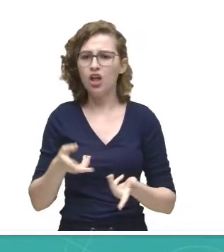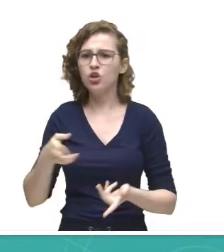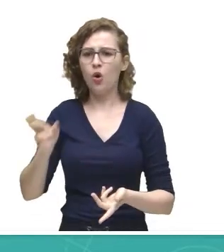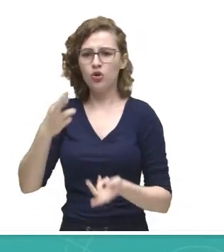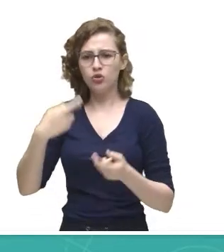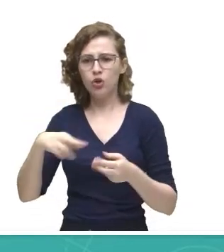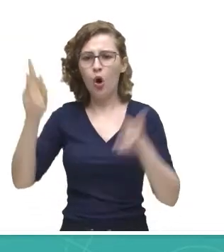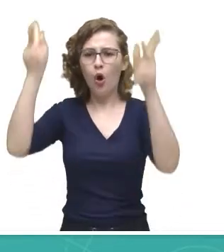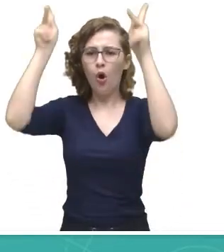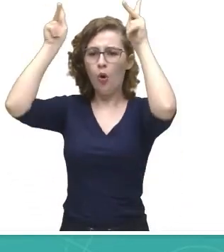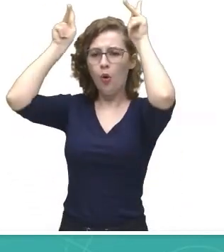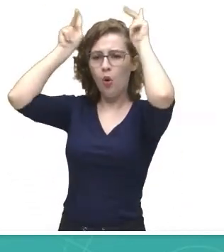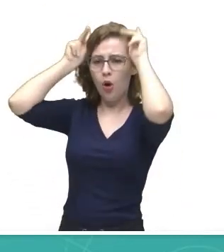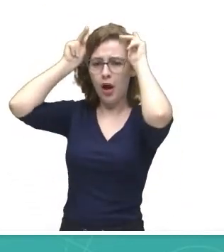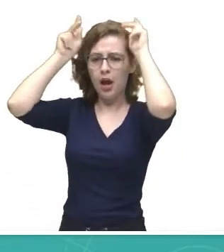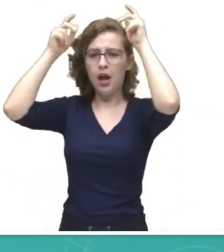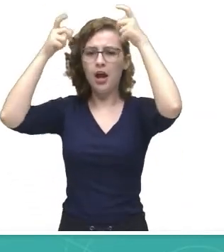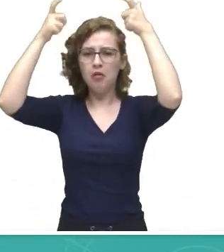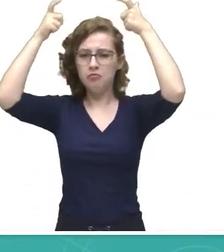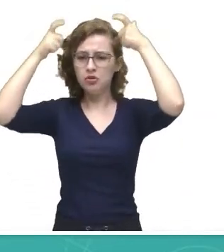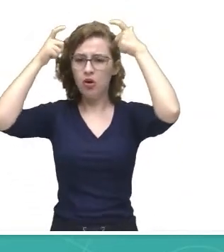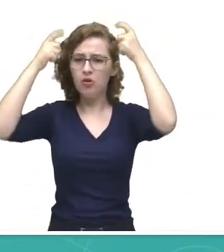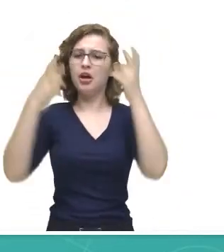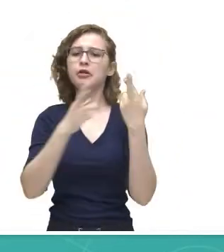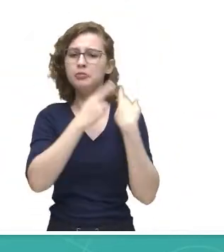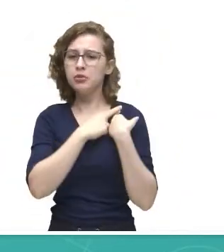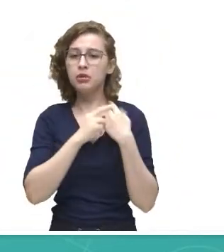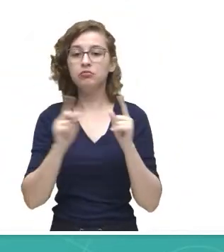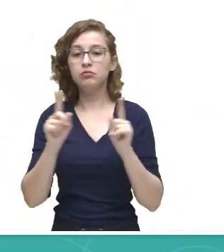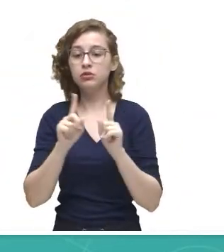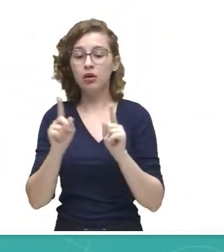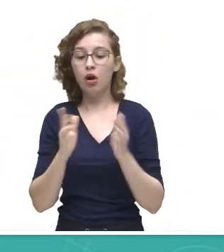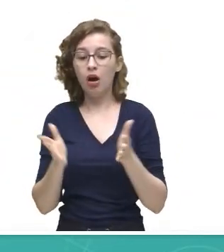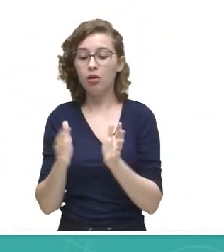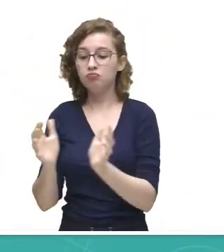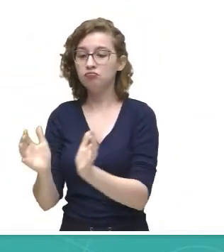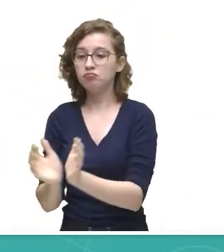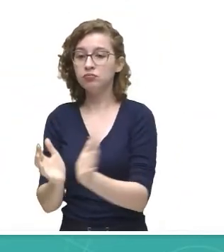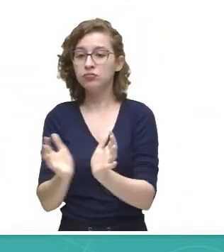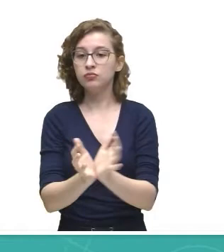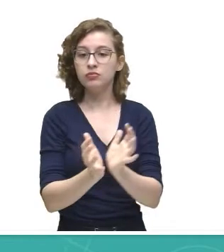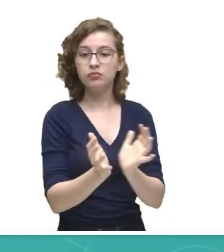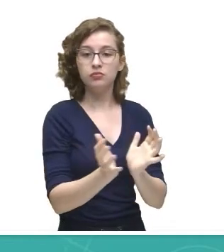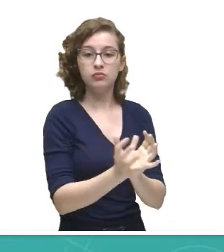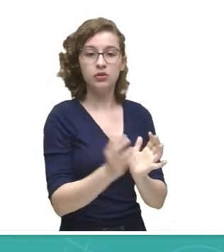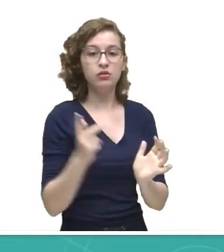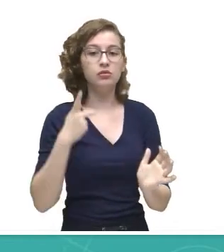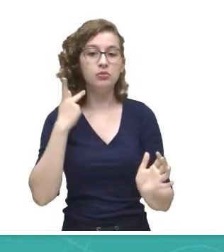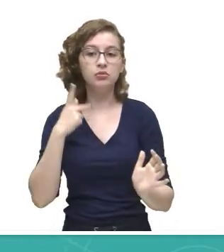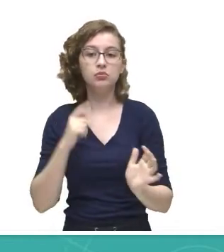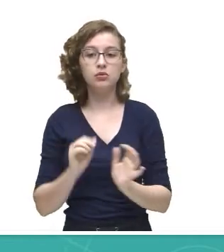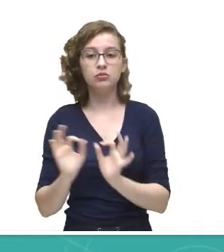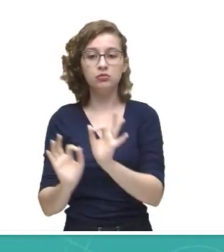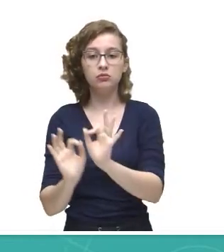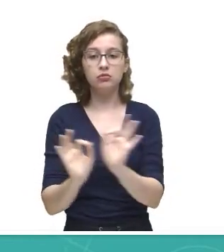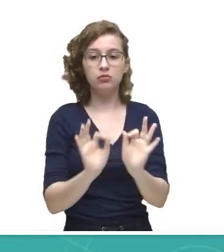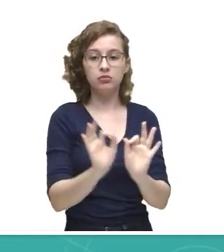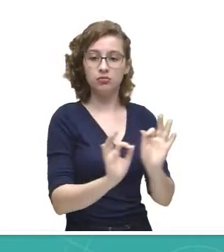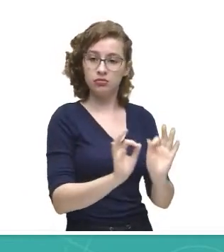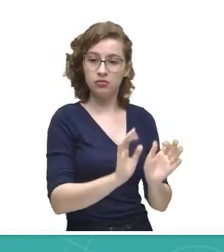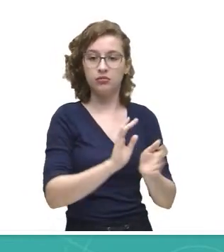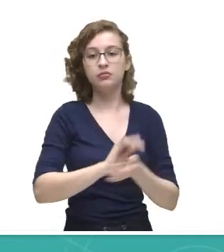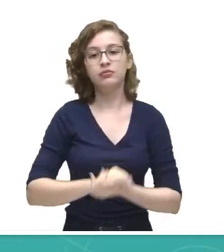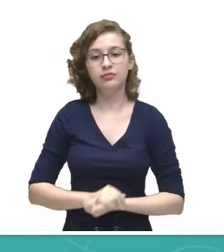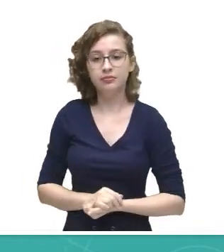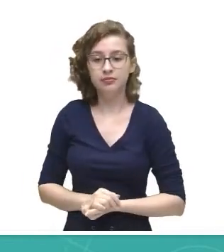função, né? Então a gente vê aí que a Inglaterra teve vários fatores que ajudou, que favoreceu esse pioneirismo inglês, ela liderar nesse